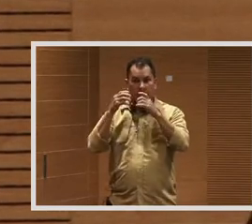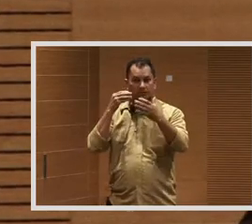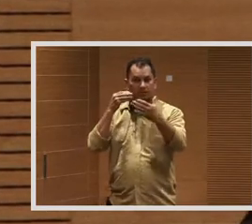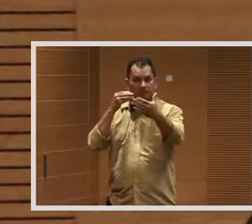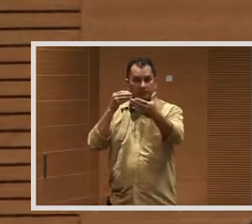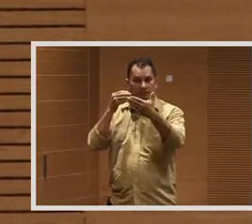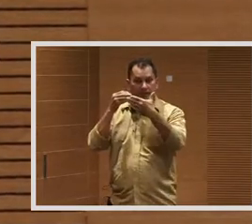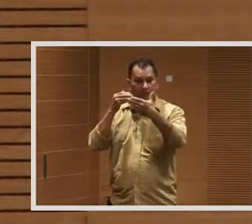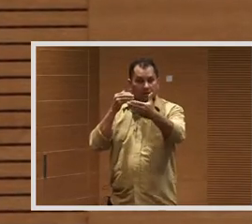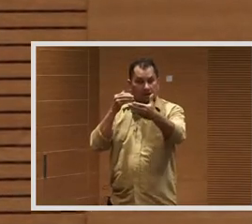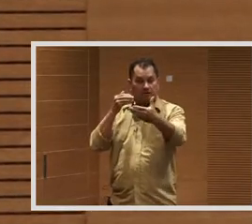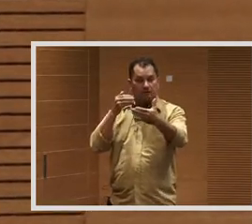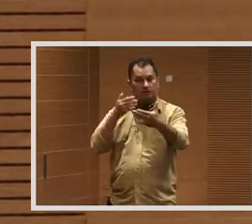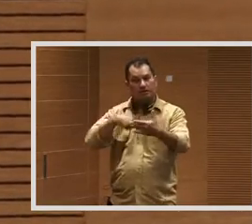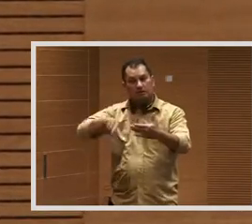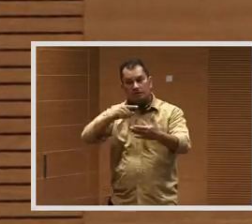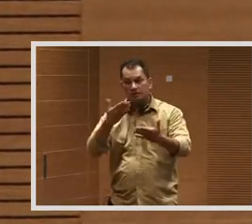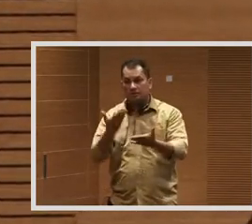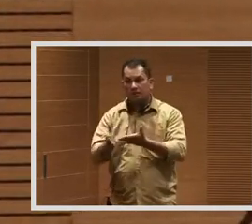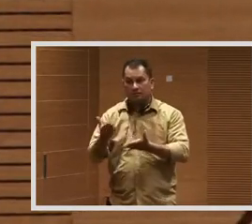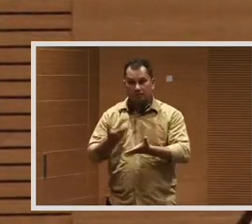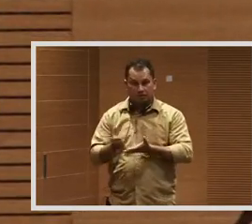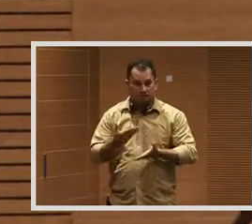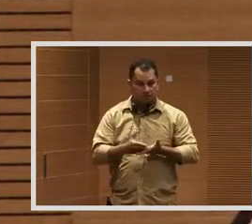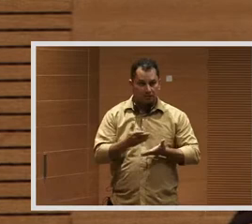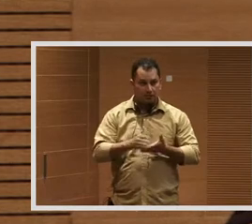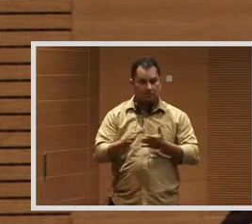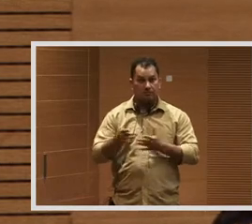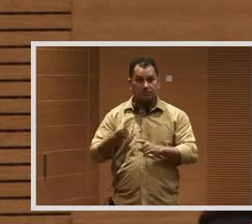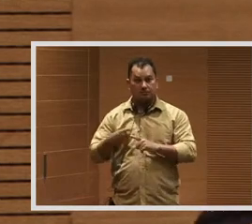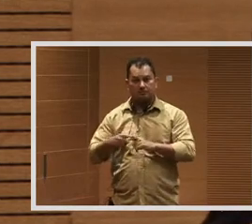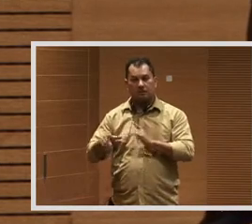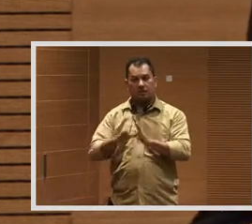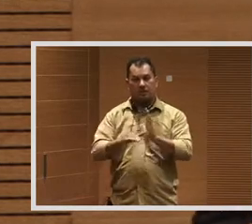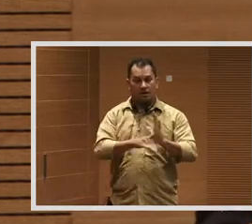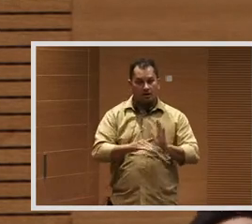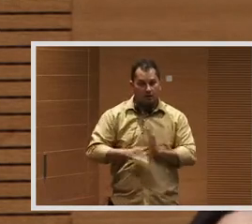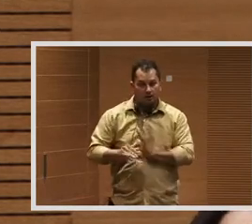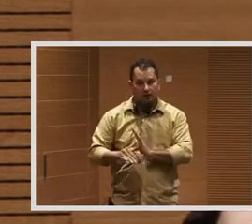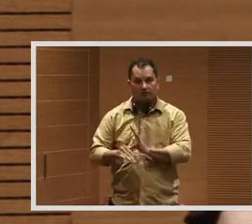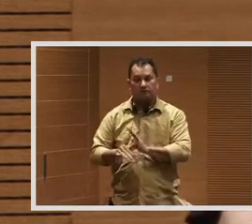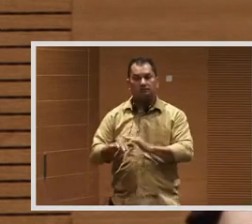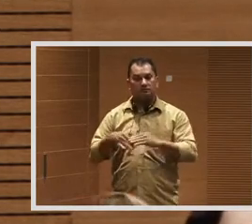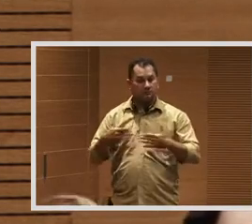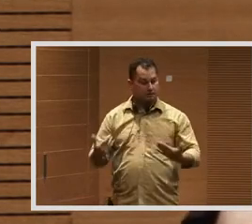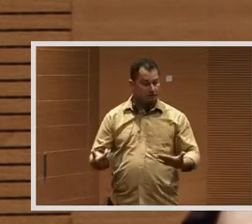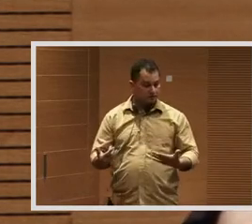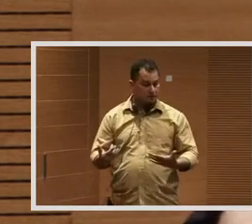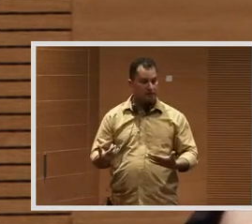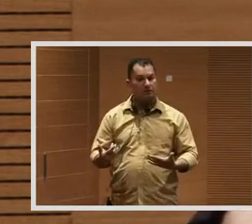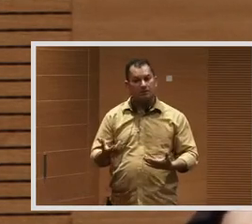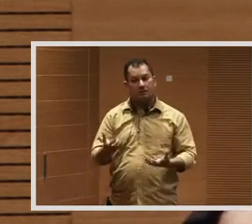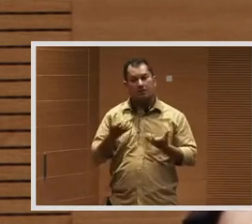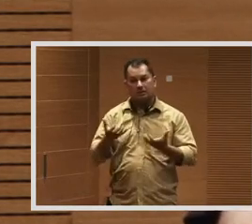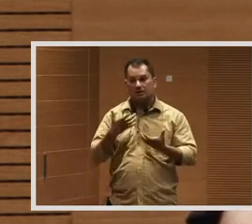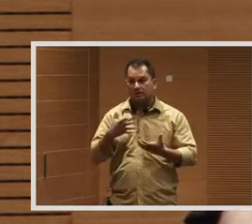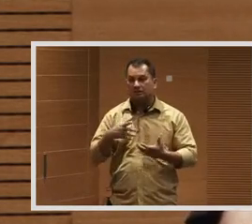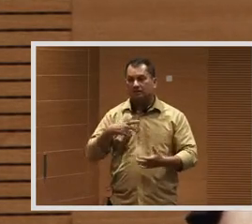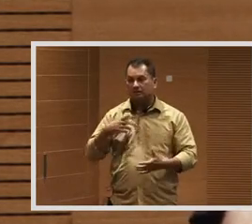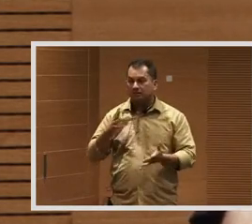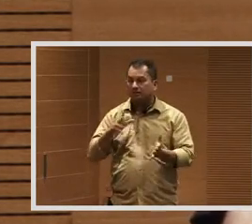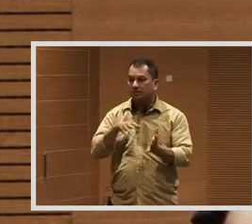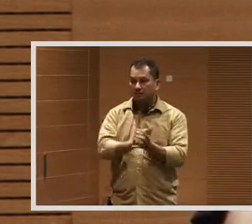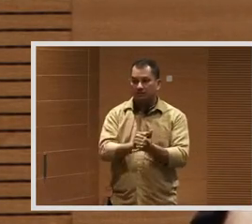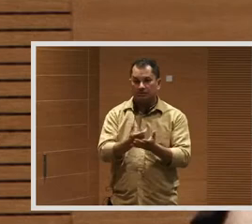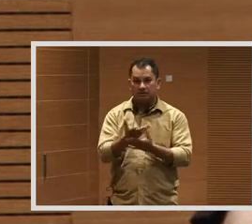estavam na máquina, perdemos esses registros, então a gente quer ter esses registros. E